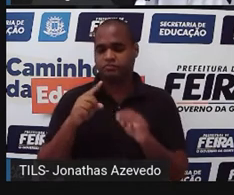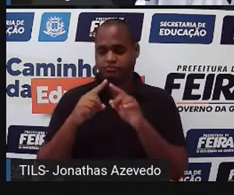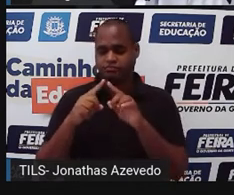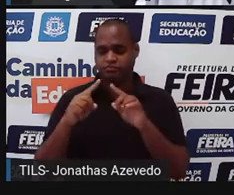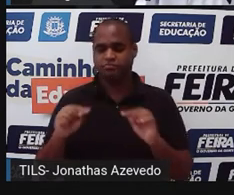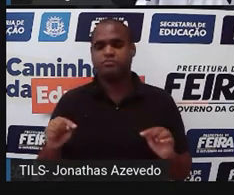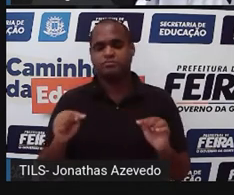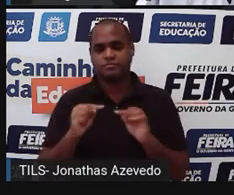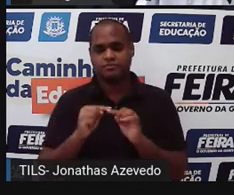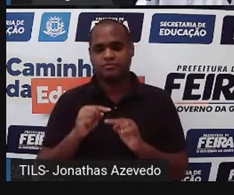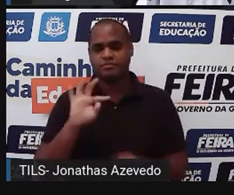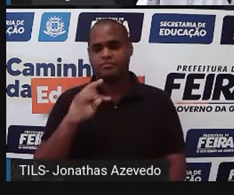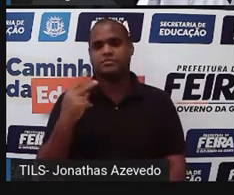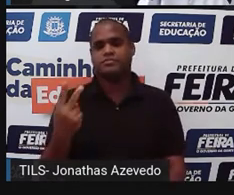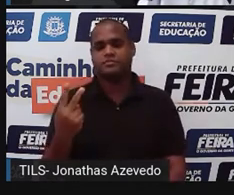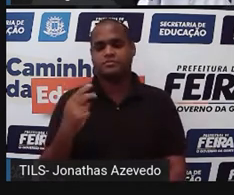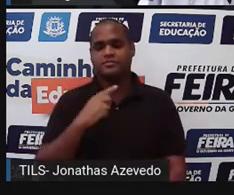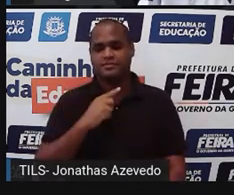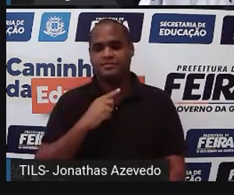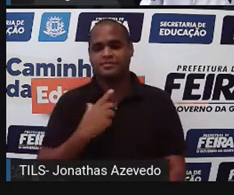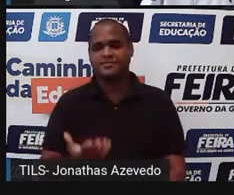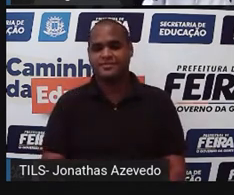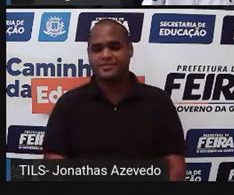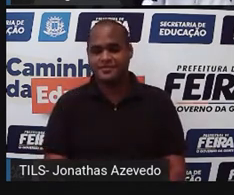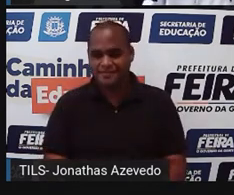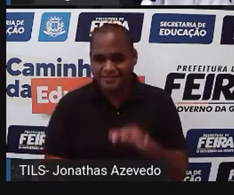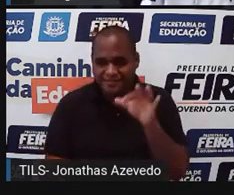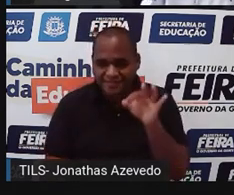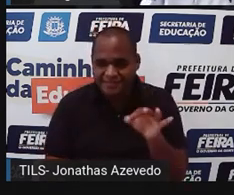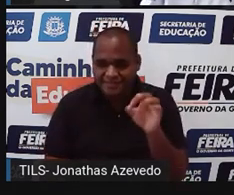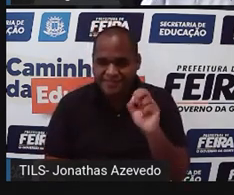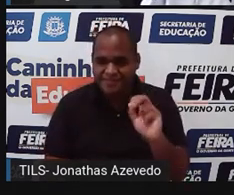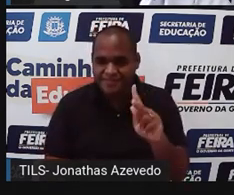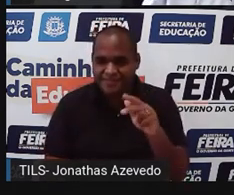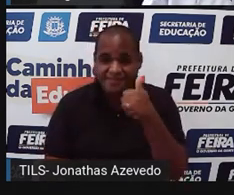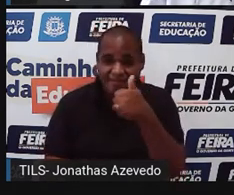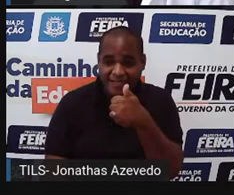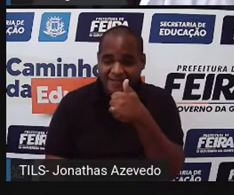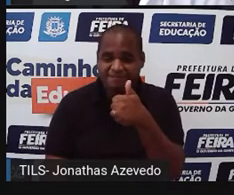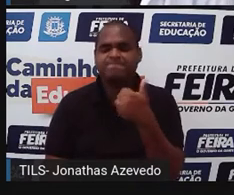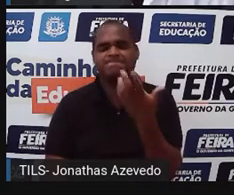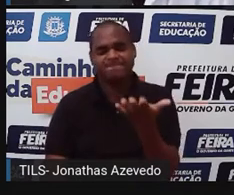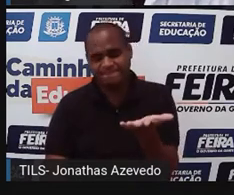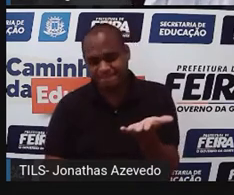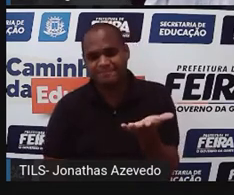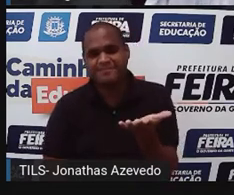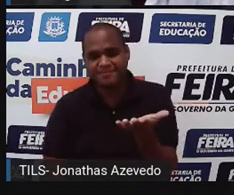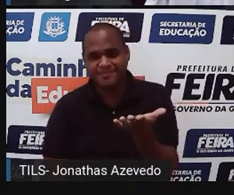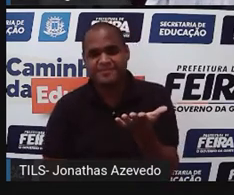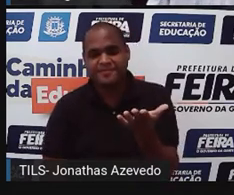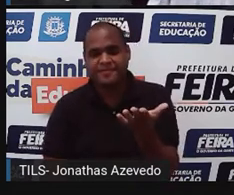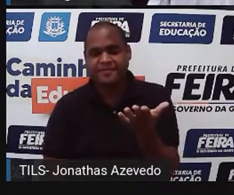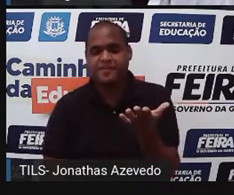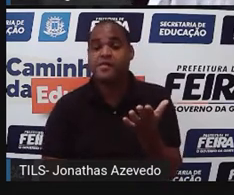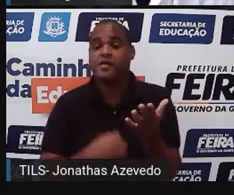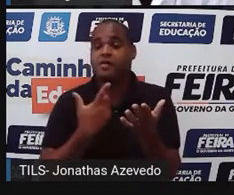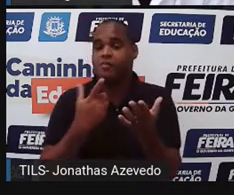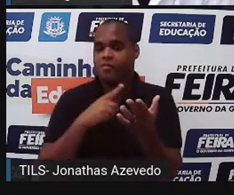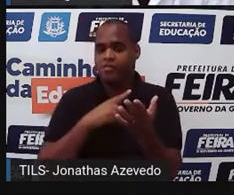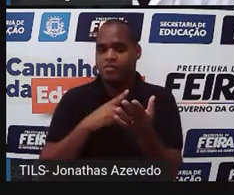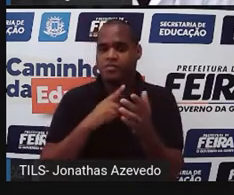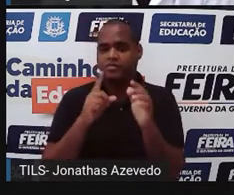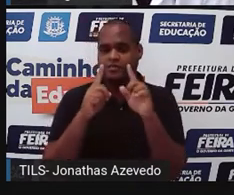para chamar esse triângulo aqui de triângulo dois certo beleza então em um